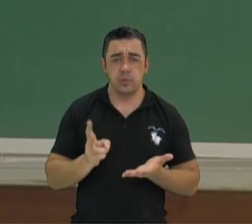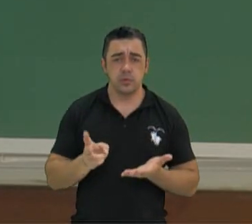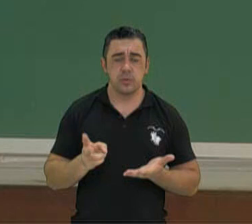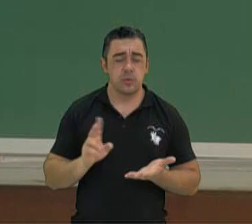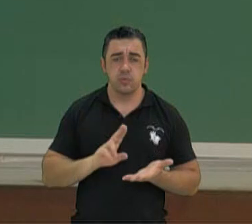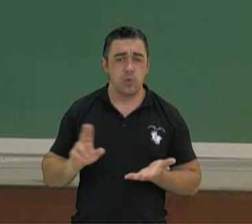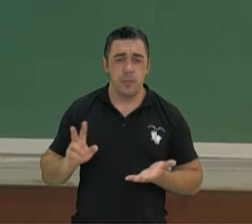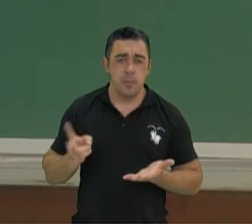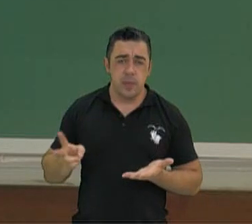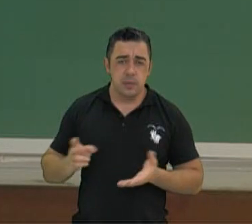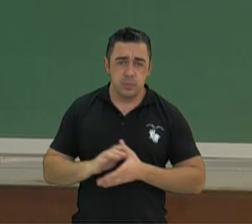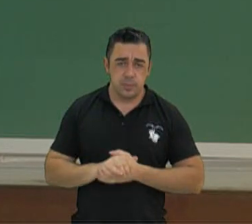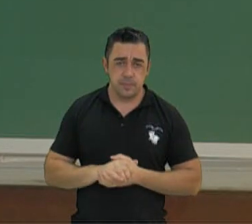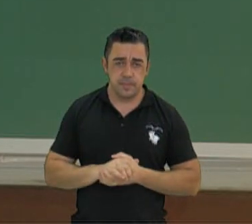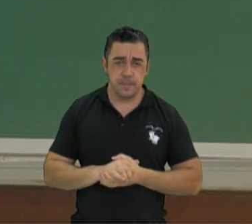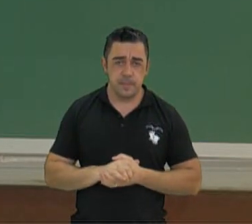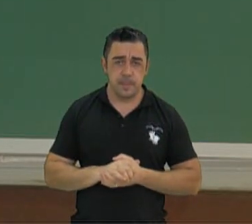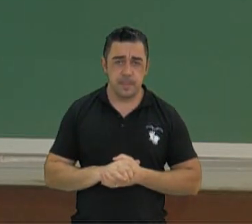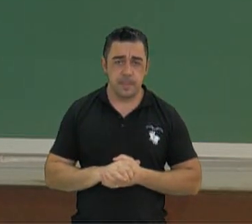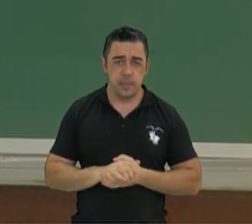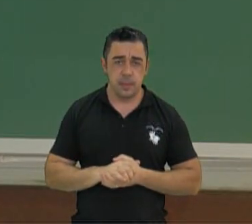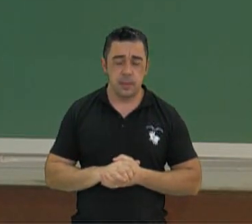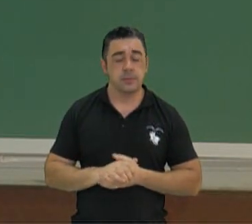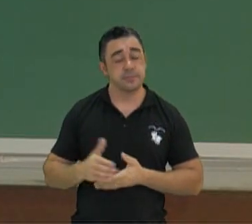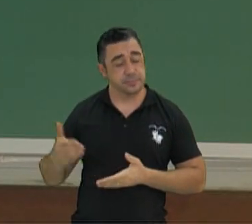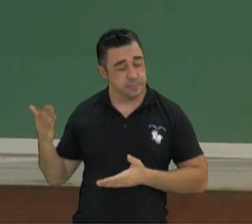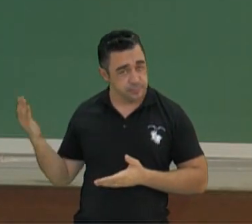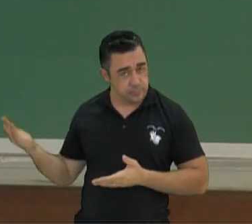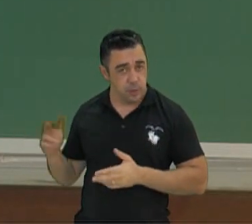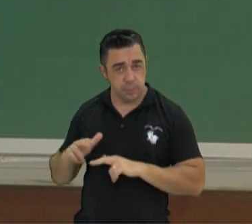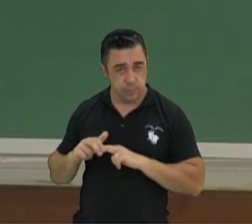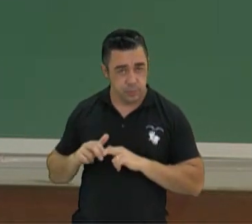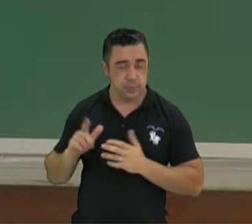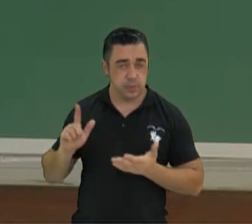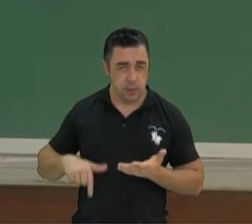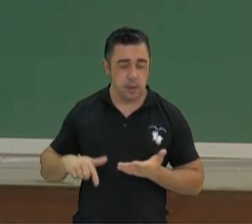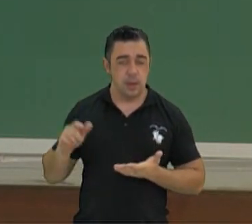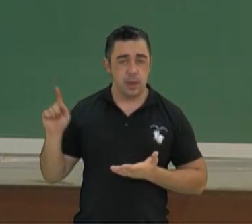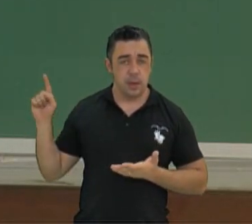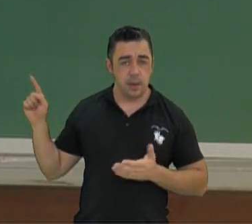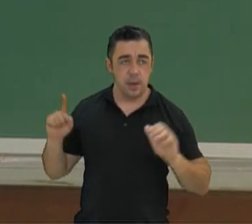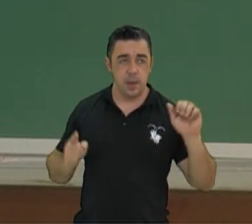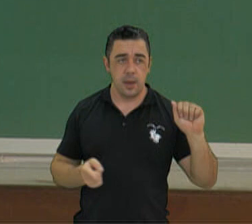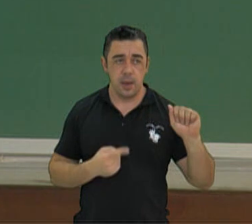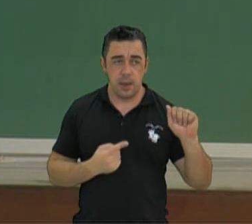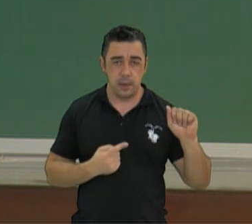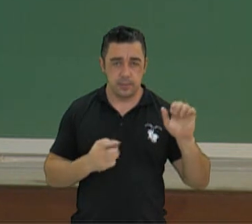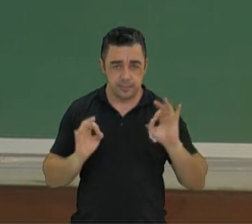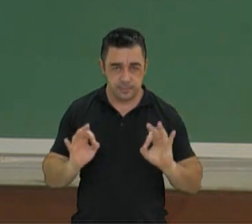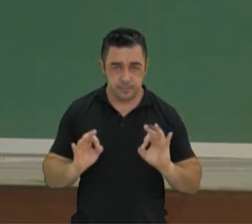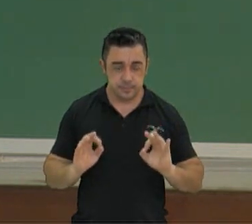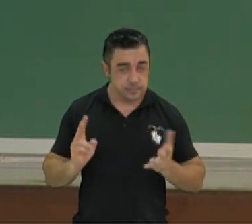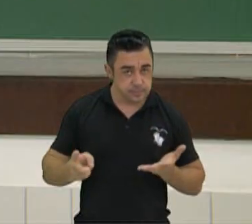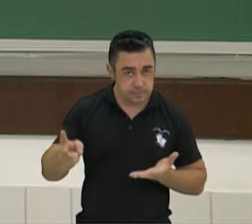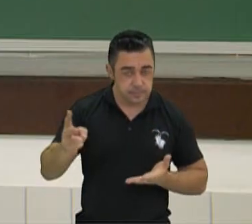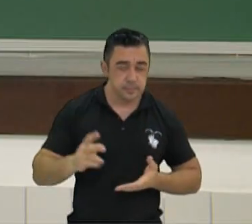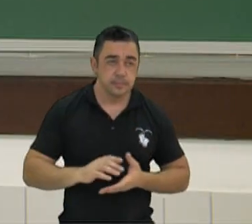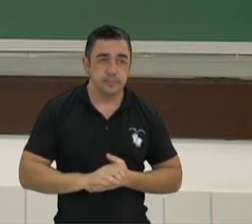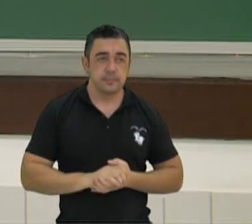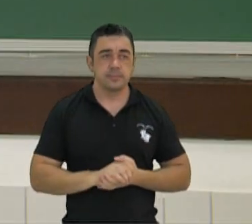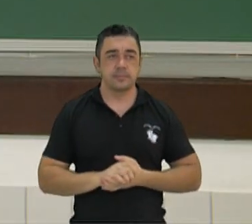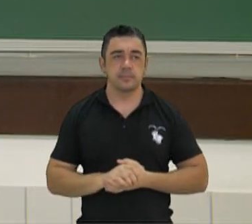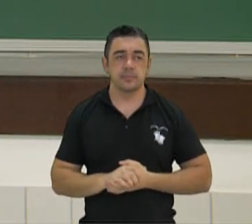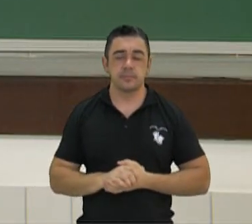mesmo nome, ó, com o mesmo nome. Então a nossa alternativa correta é a letra A, certo? Vamos continuando